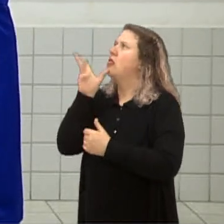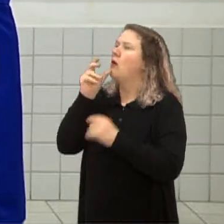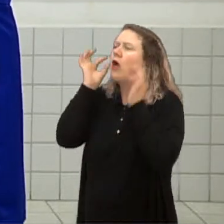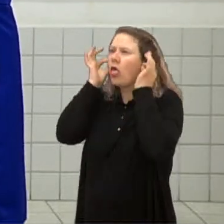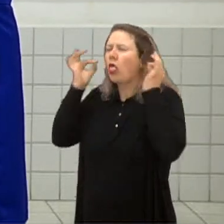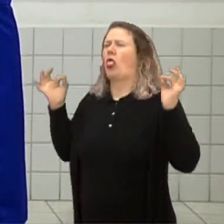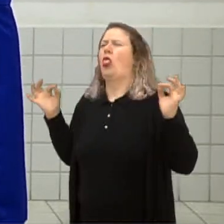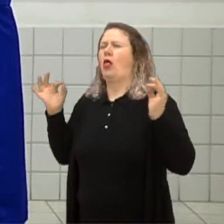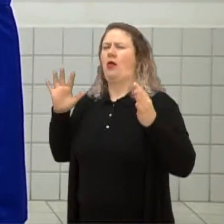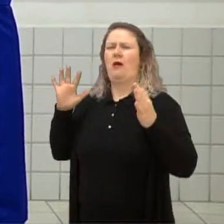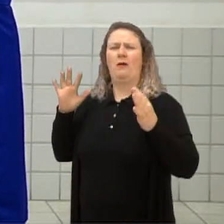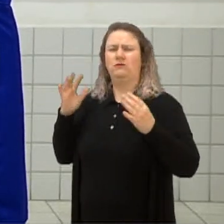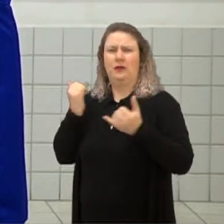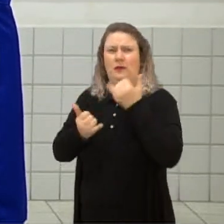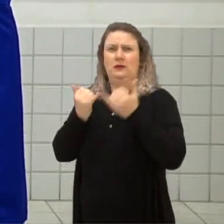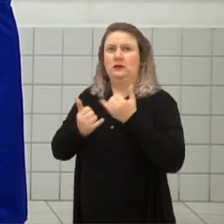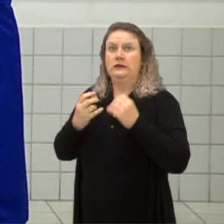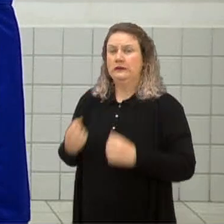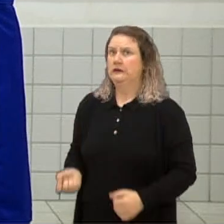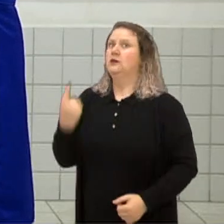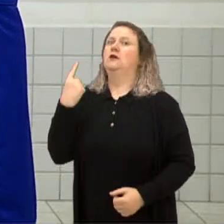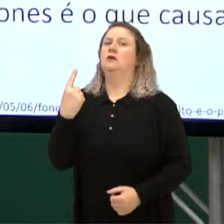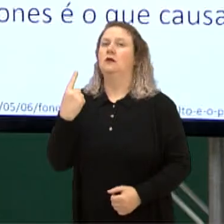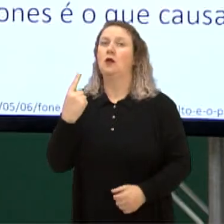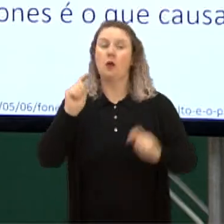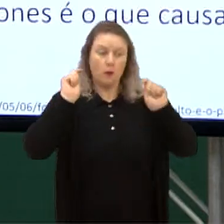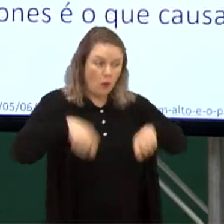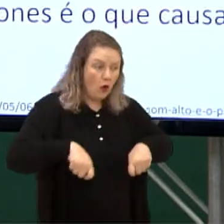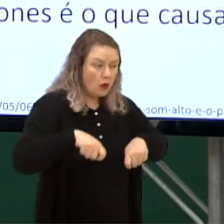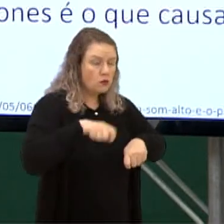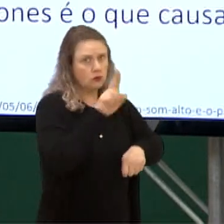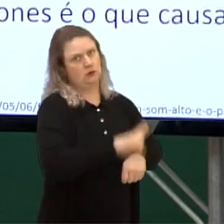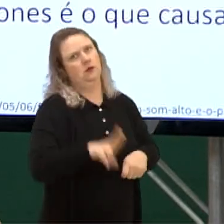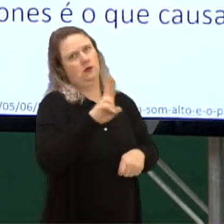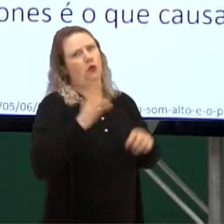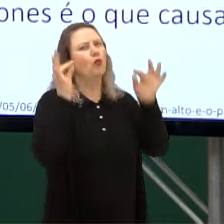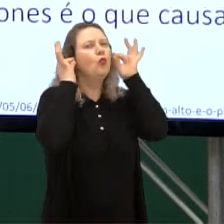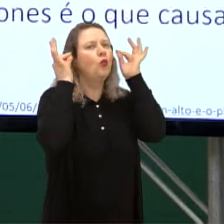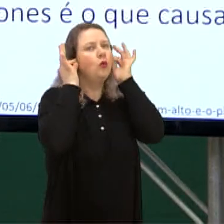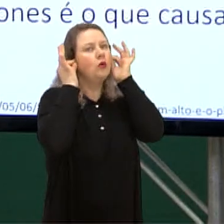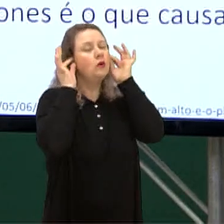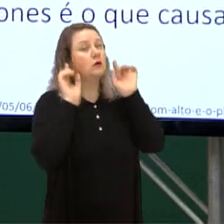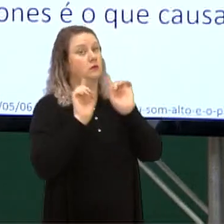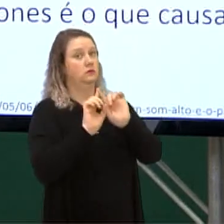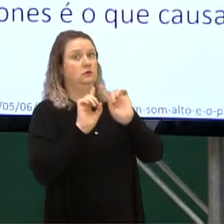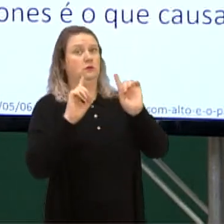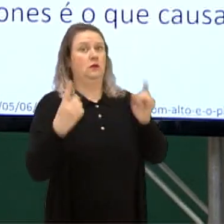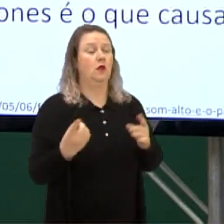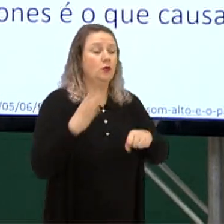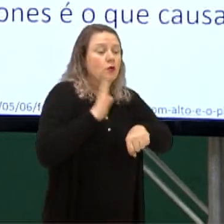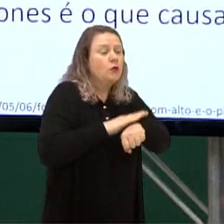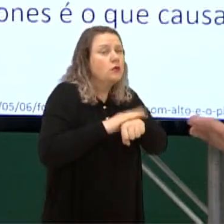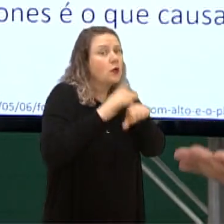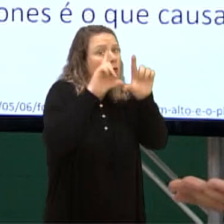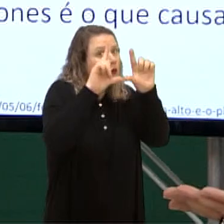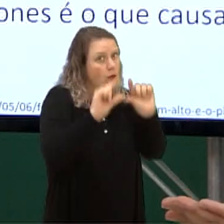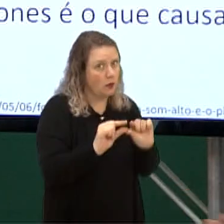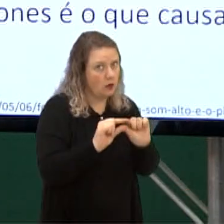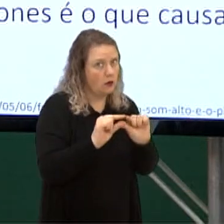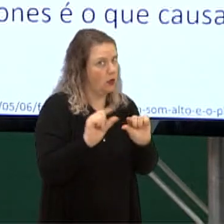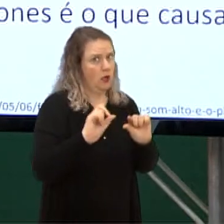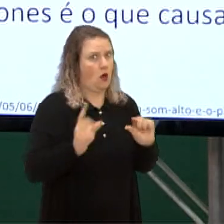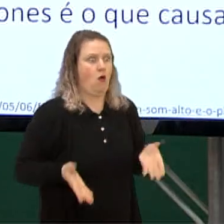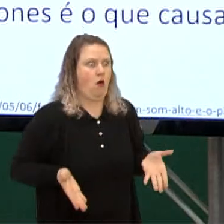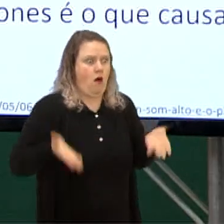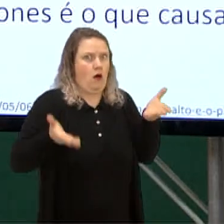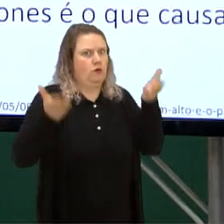que está abafado, então tem que tomar cuidado. Pode usar o fone? Pode, só que pouco tempo e não tão alto, e né? não tão